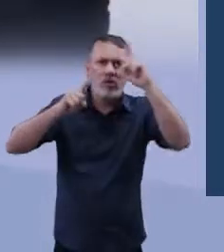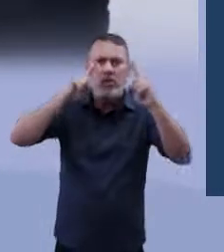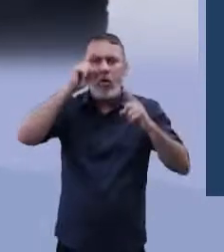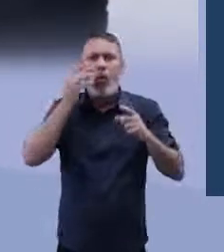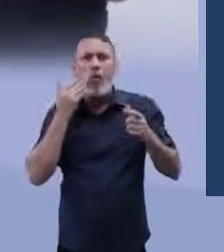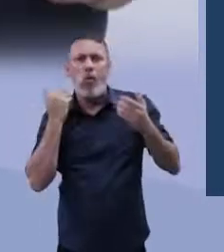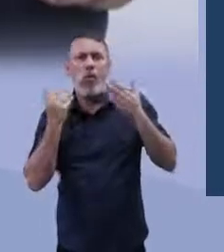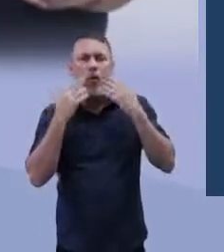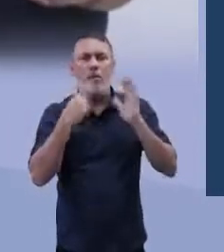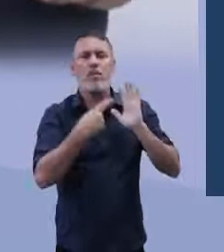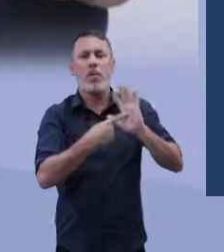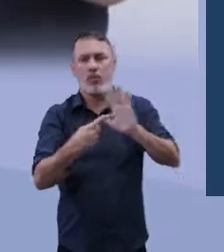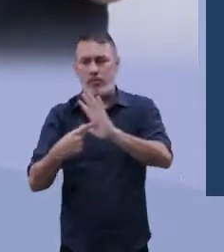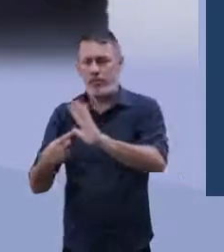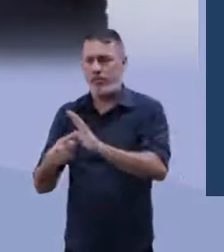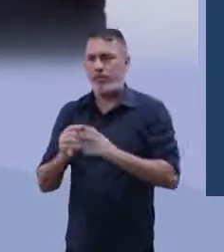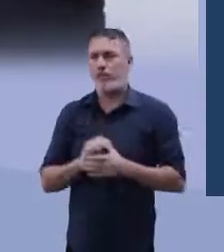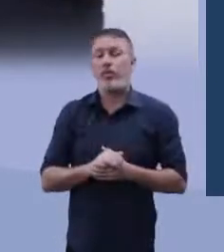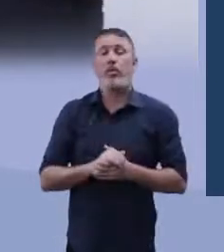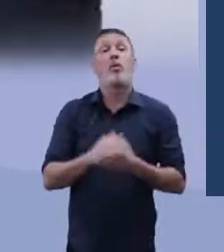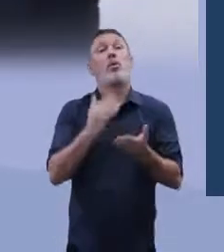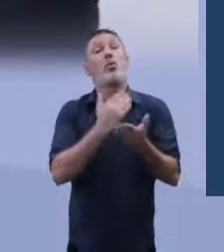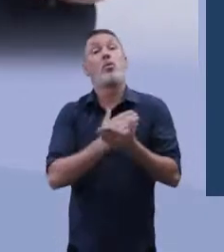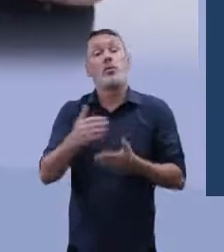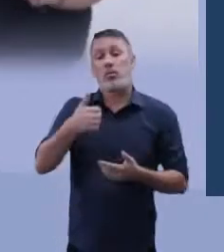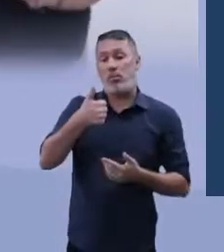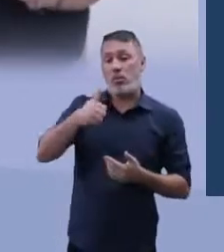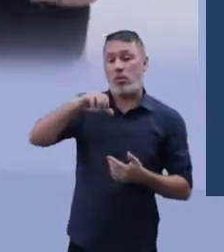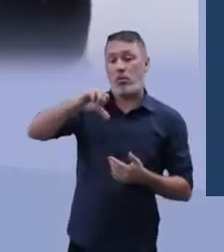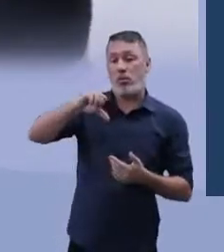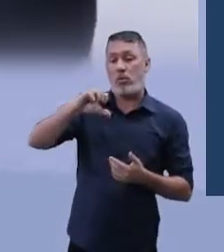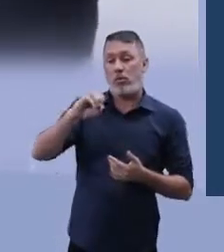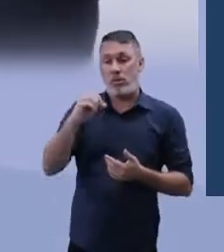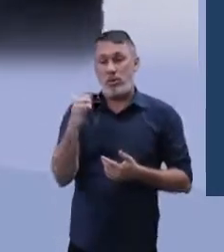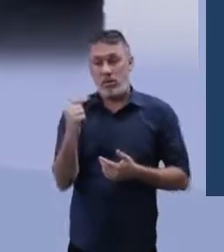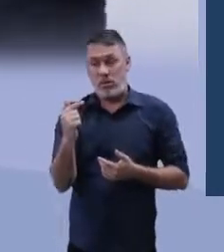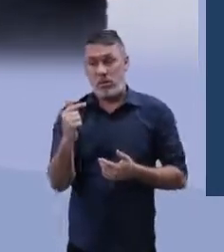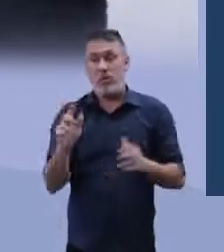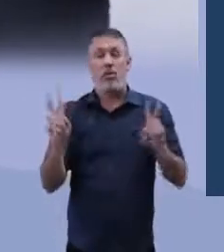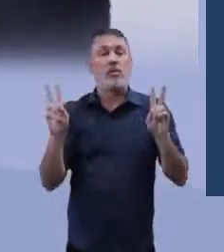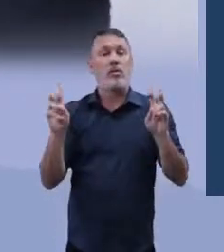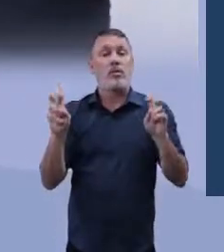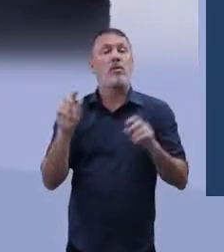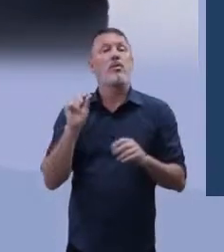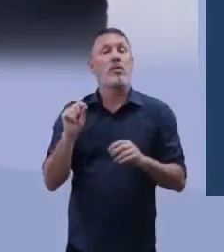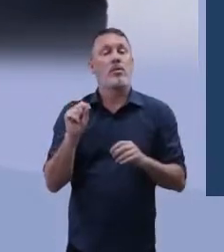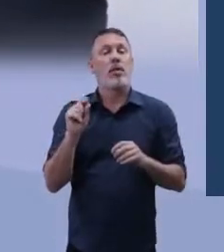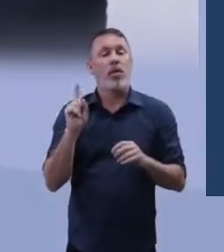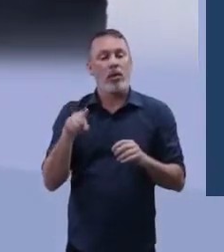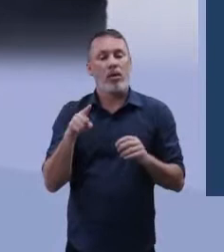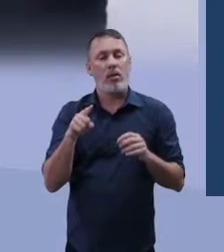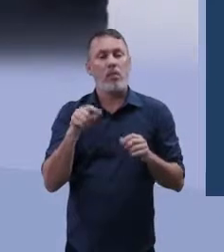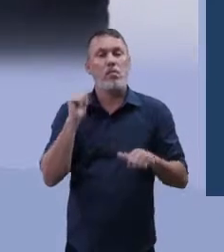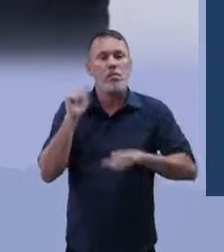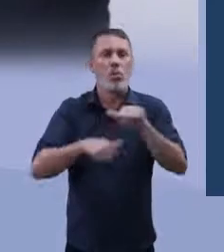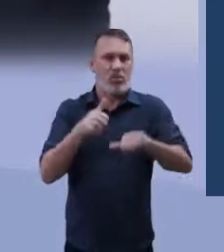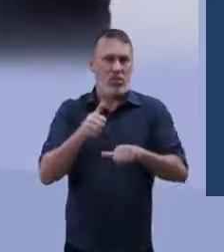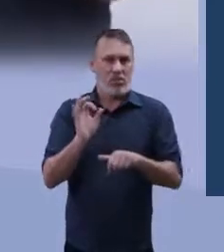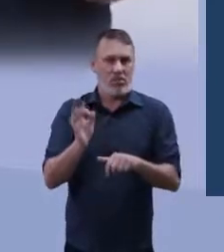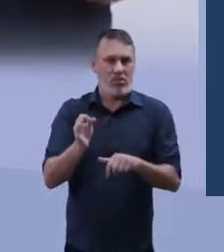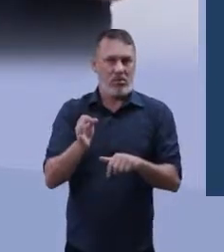criativamente traz um novo. Nós começamos em 1907 falando acerca